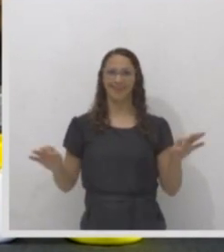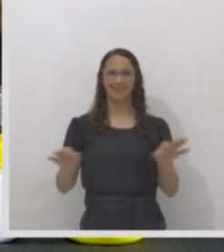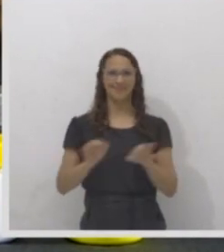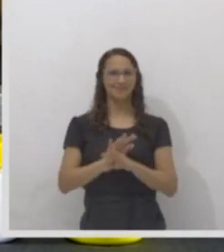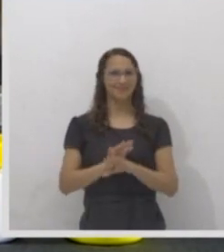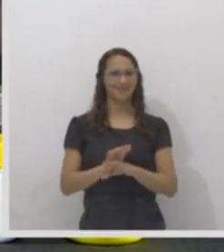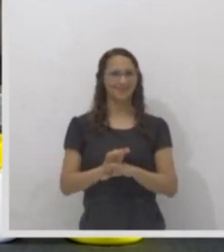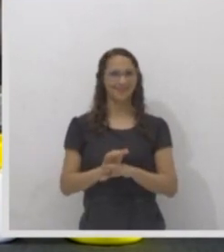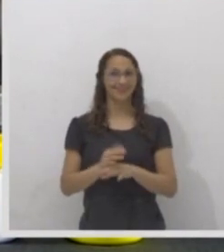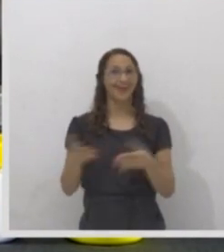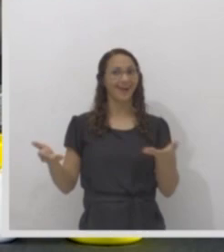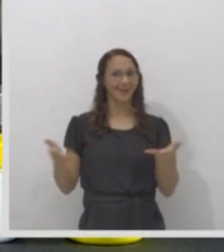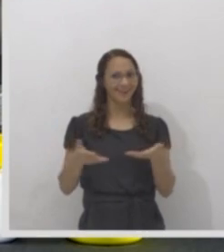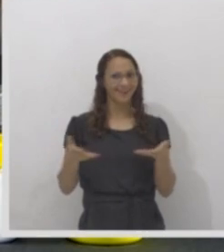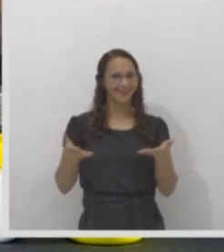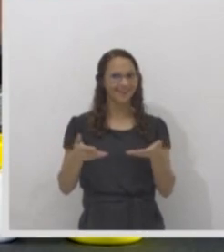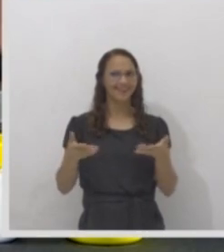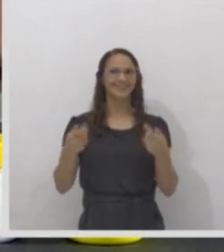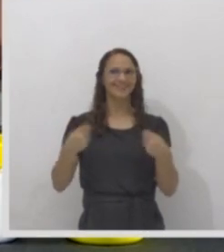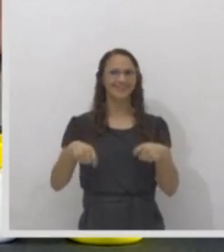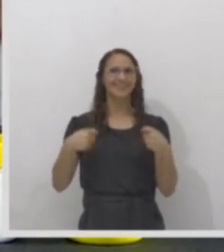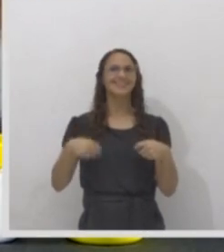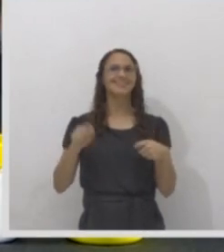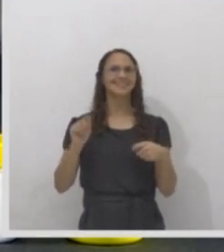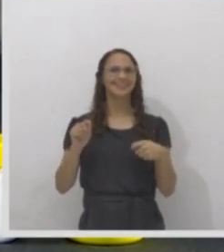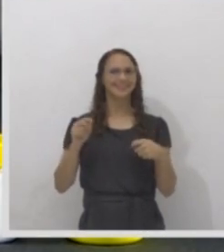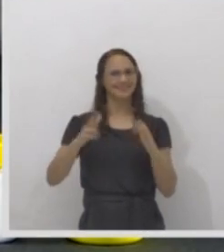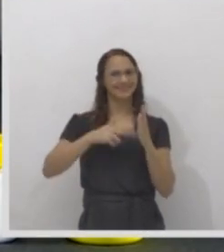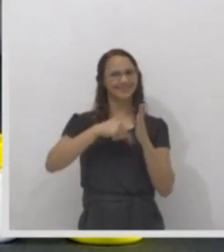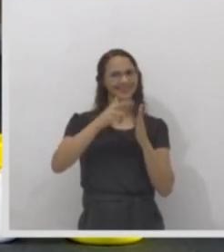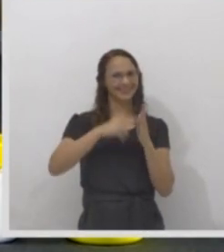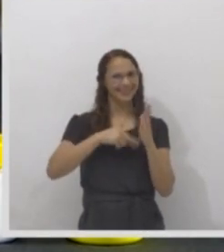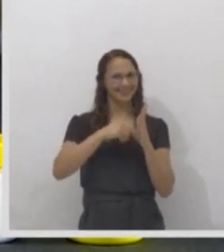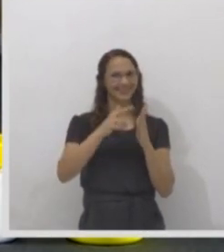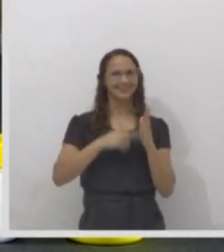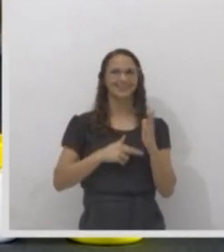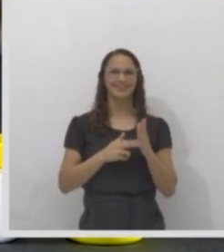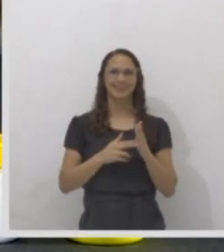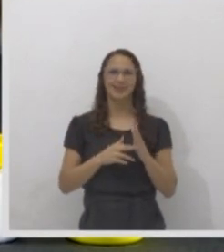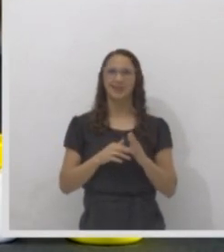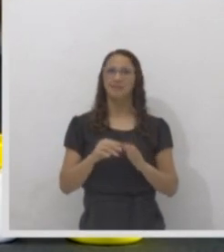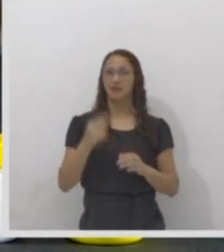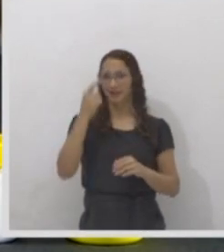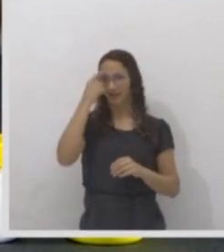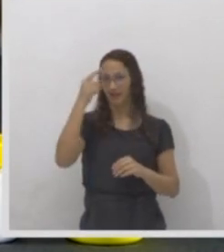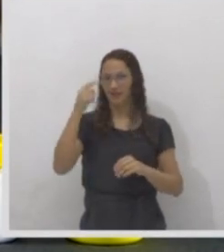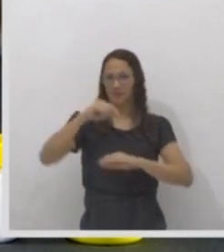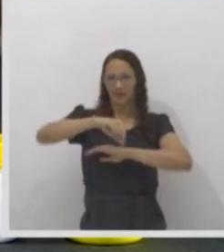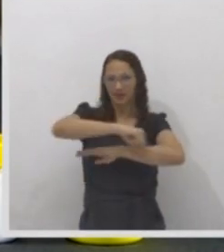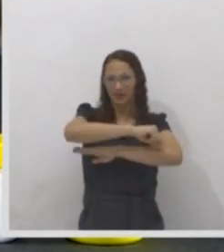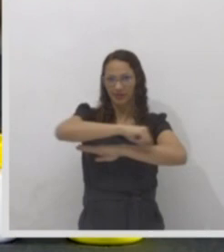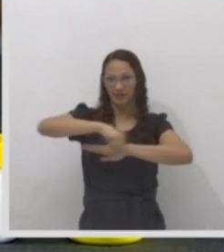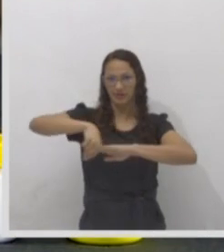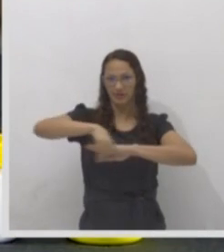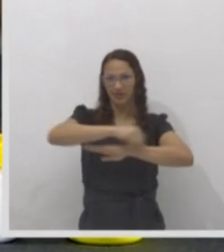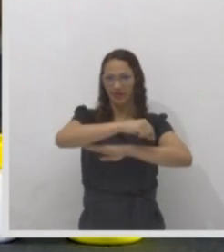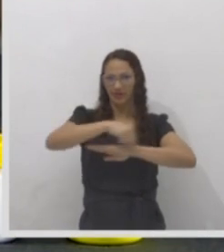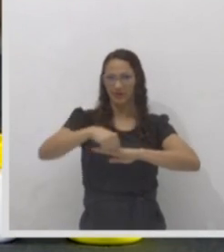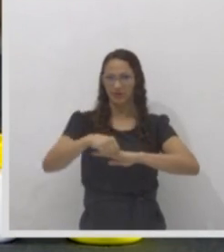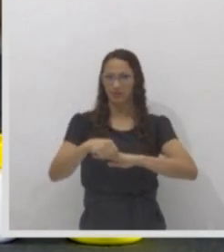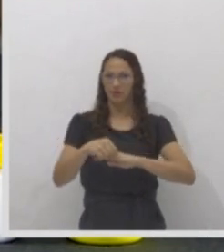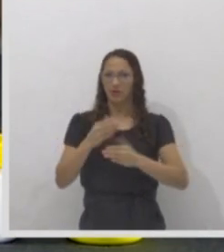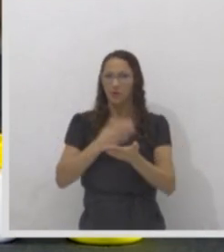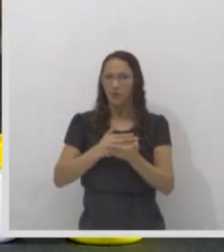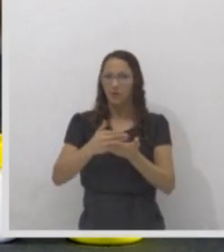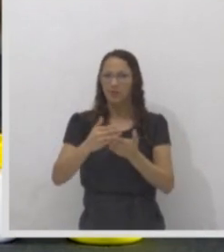Agora vamos à pintura. Só lembrando uma coisa. Régua, você começa a contar a partir do zero.